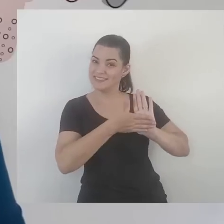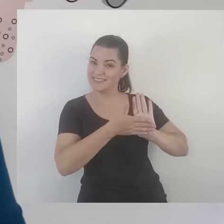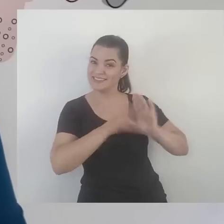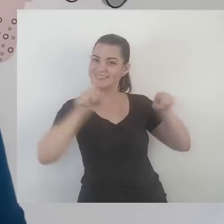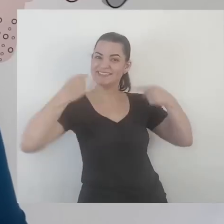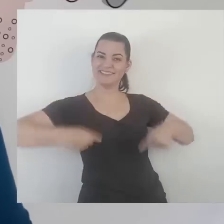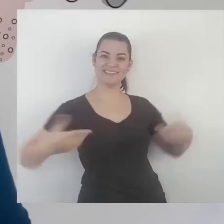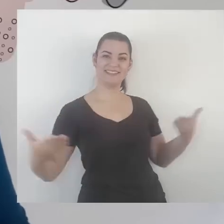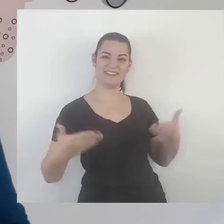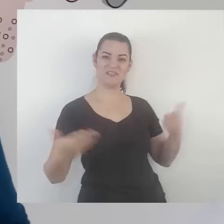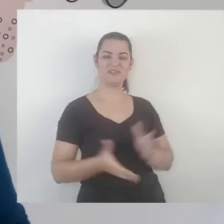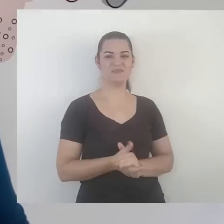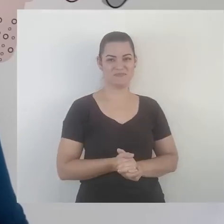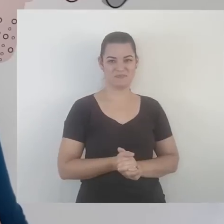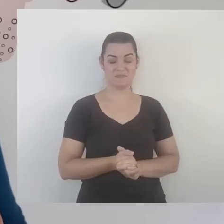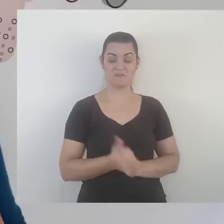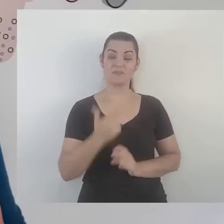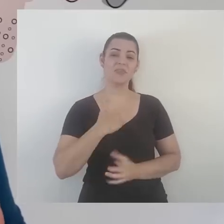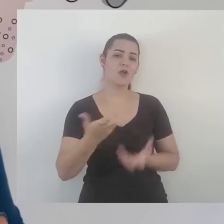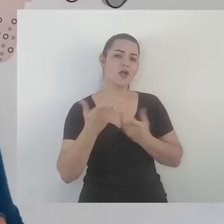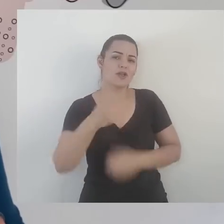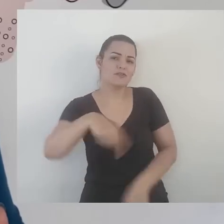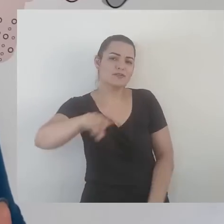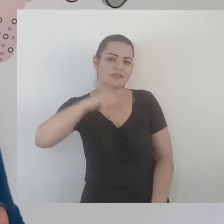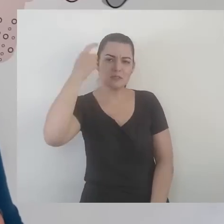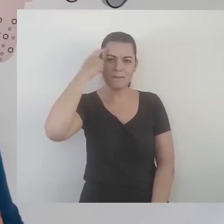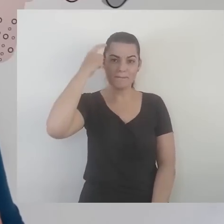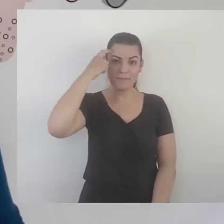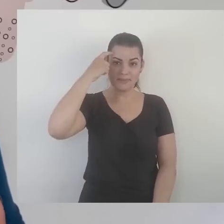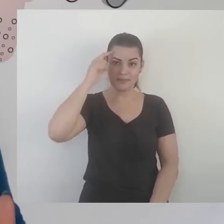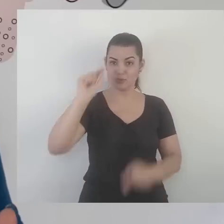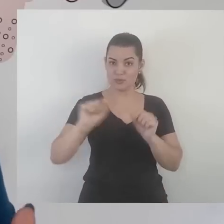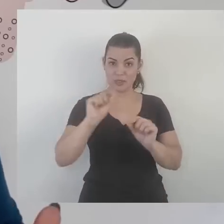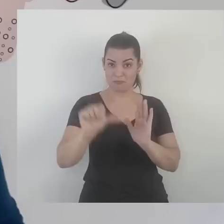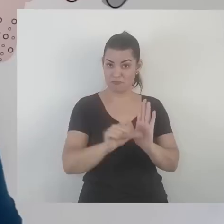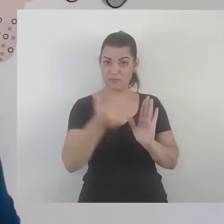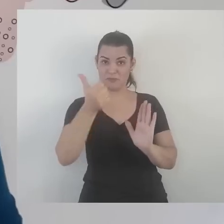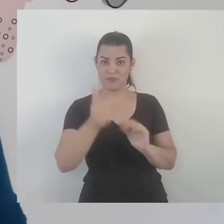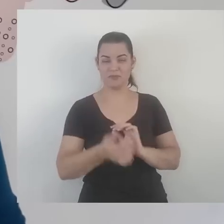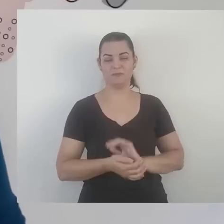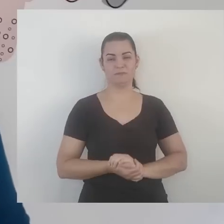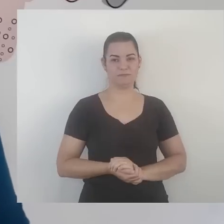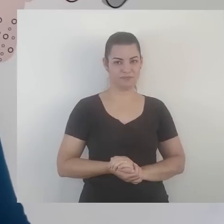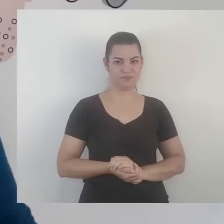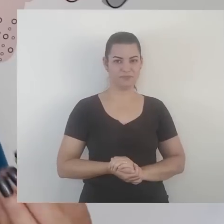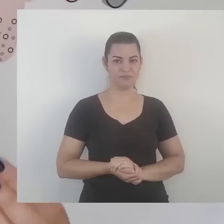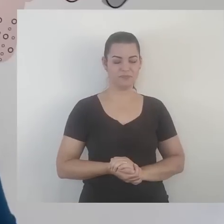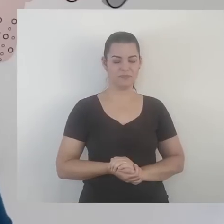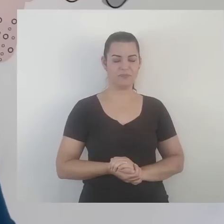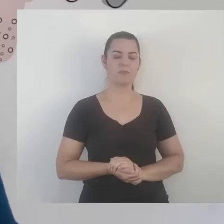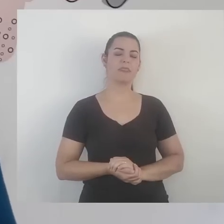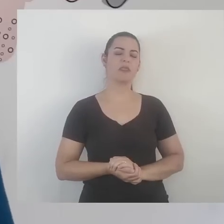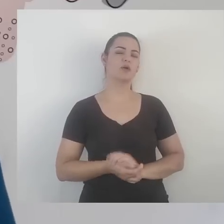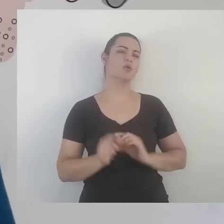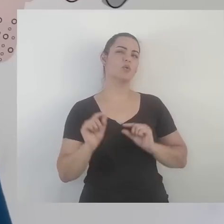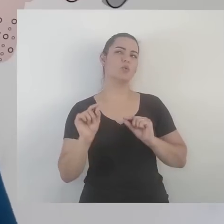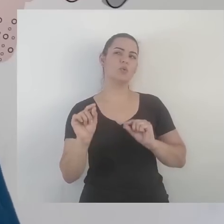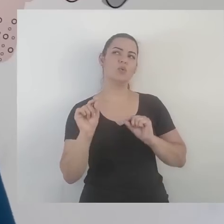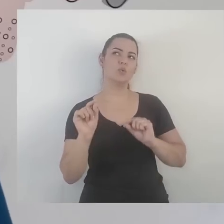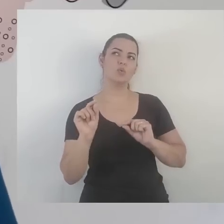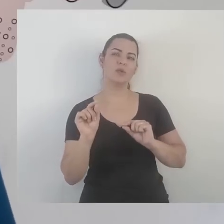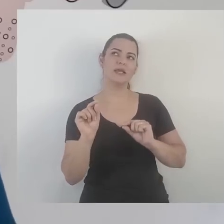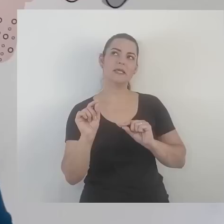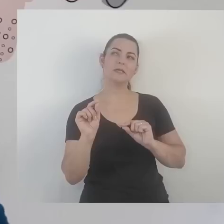dia. Então, eu quero que vocês pensem primeiro na seguinte situação: o que será